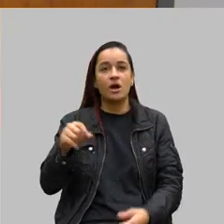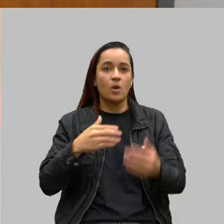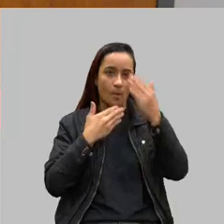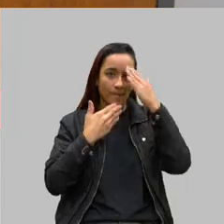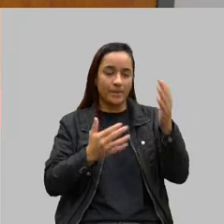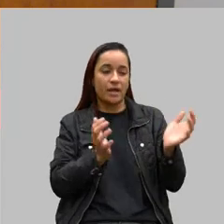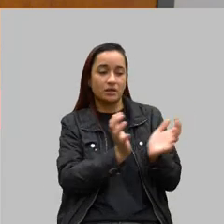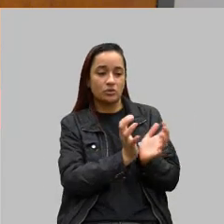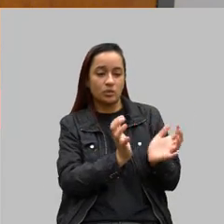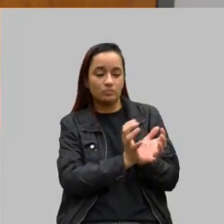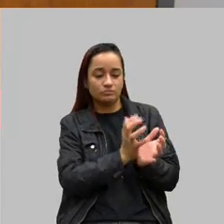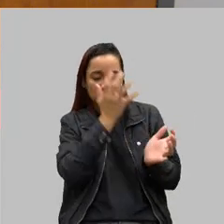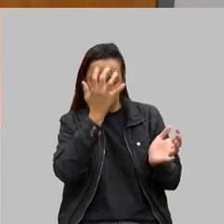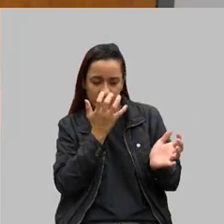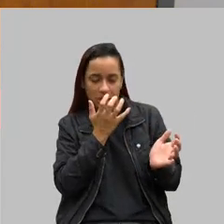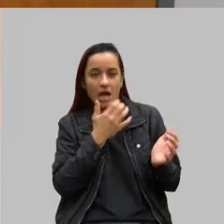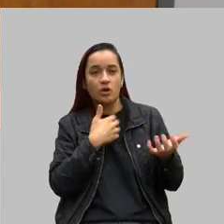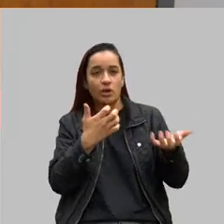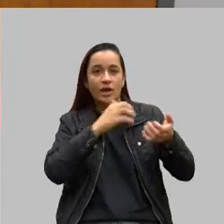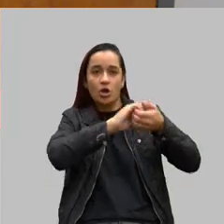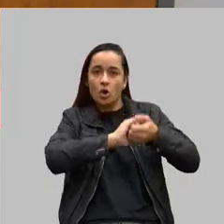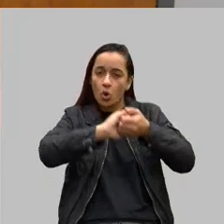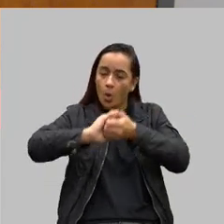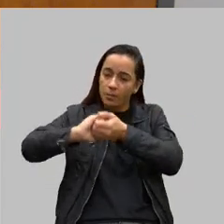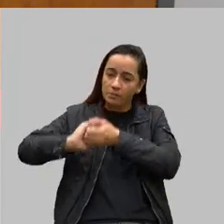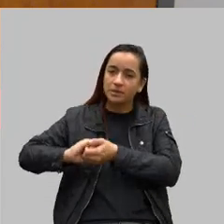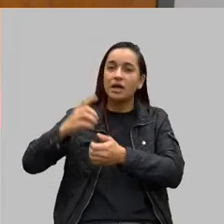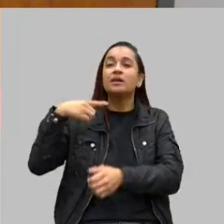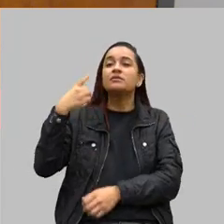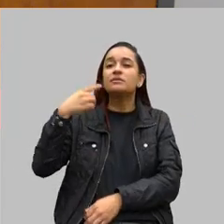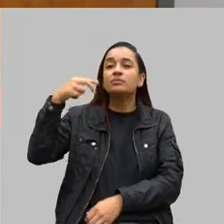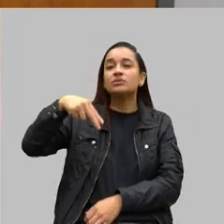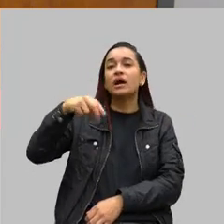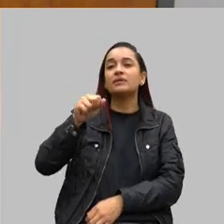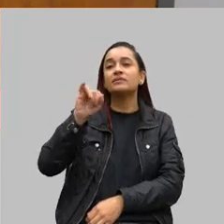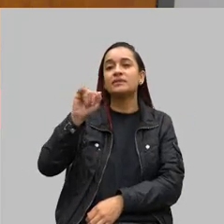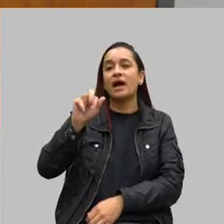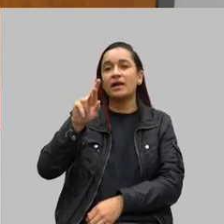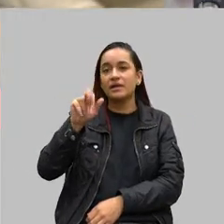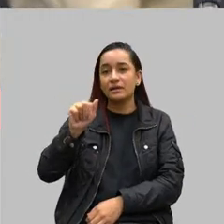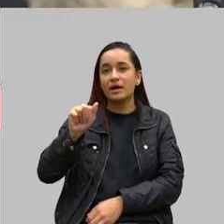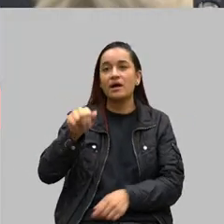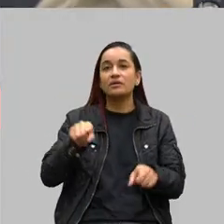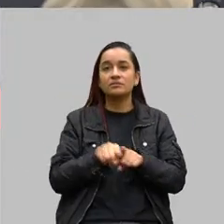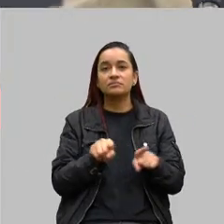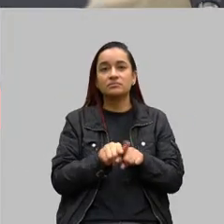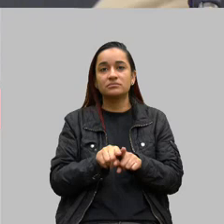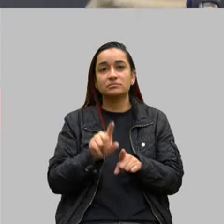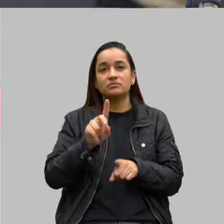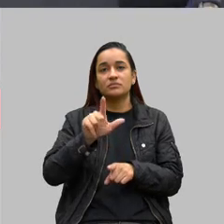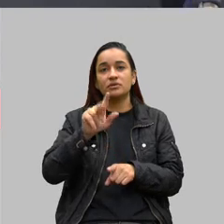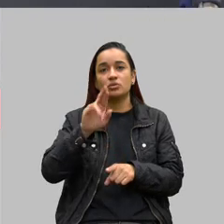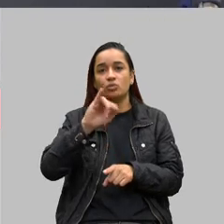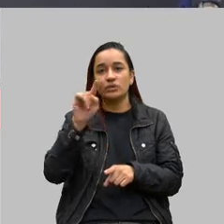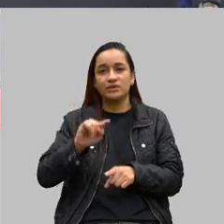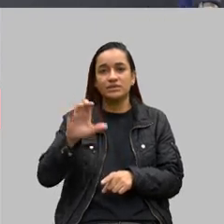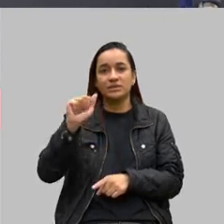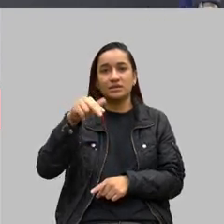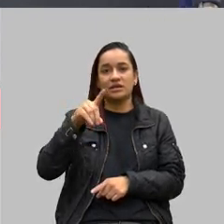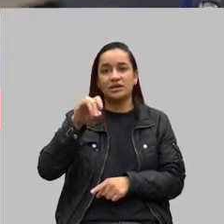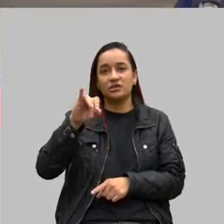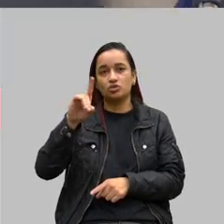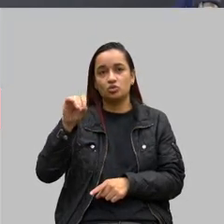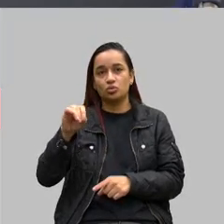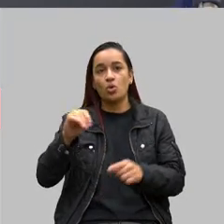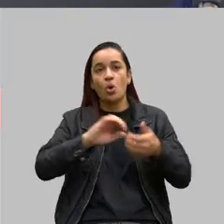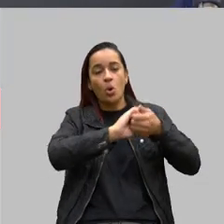séria e coerente cumprimentar também os nossos Deputado naara José raviola e oes Cândido Tito Torres cumprimentar nosso